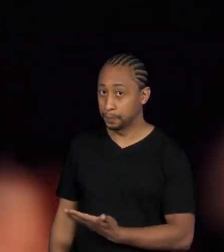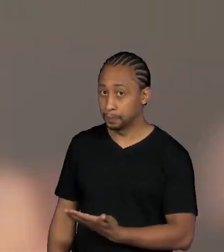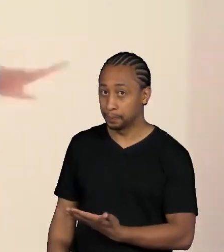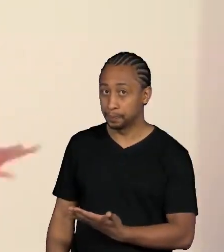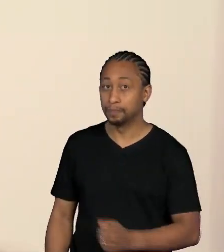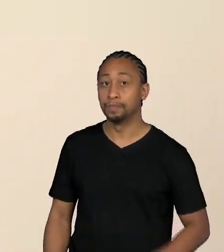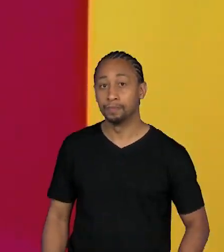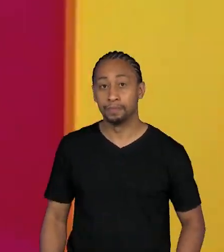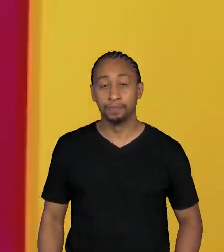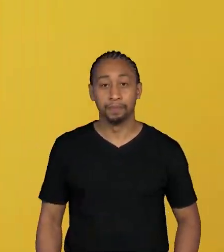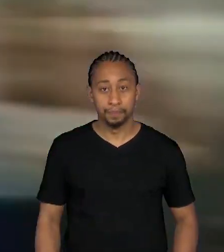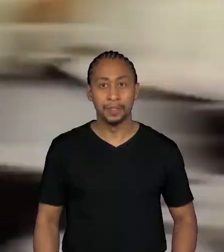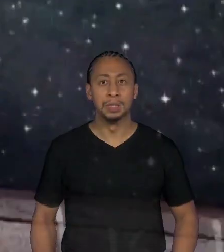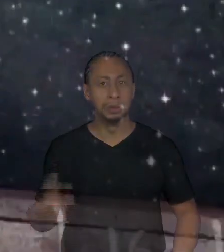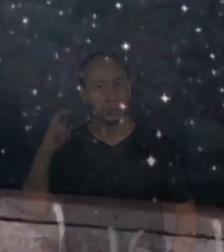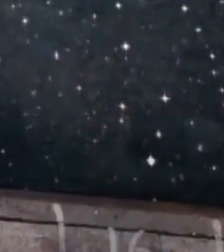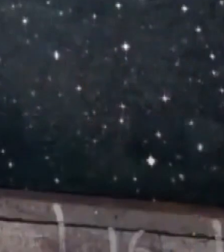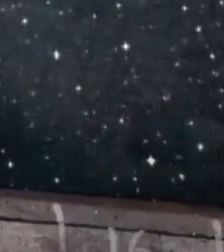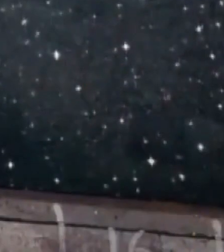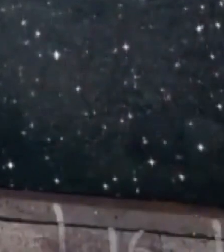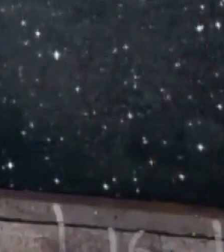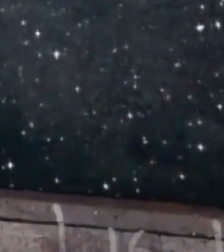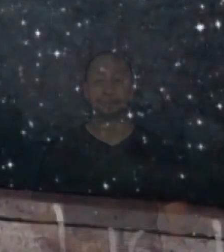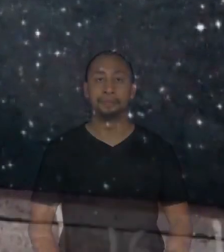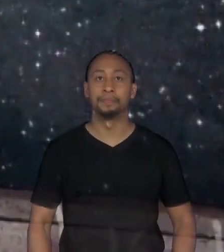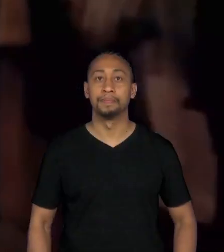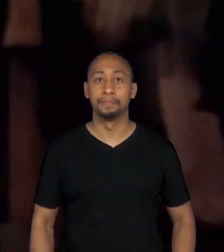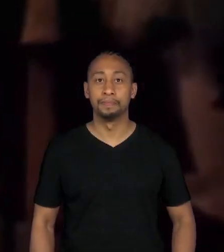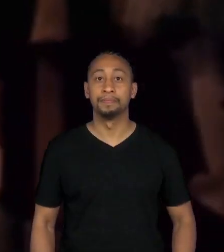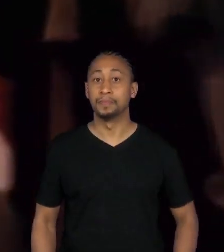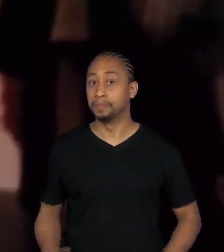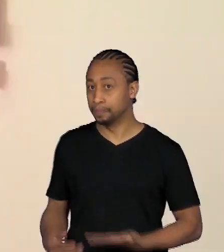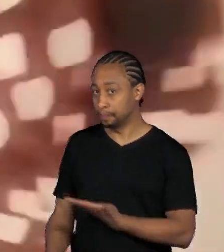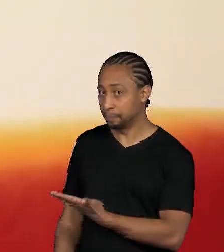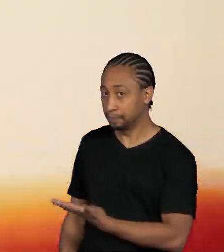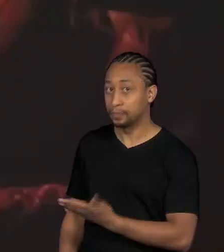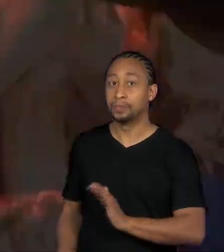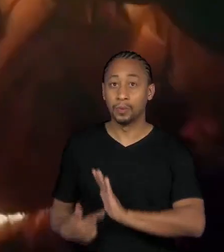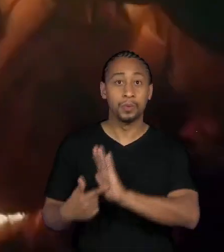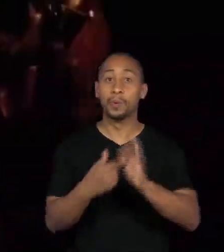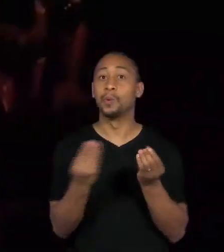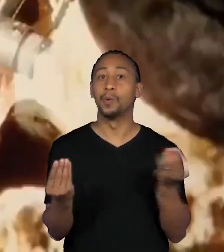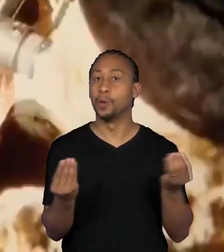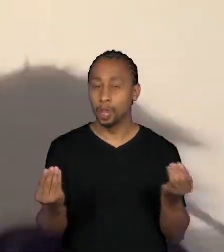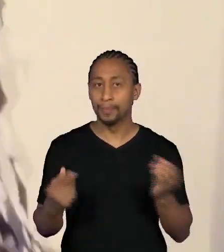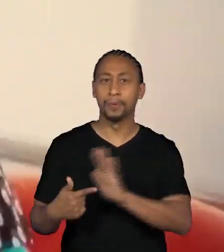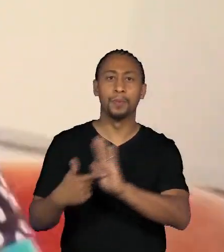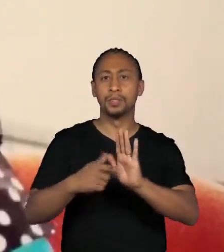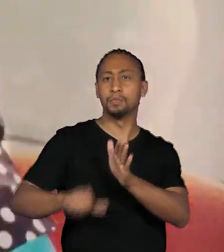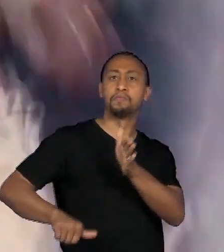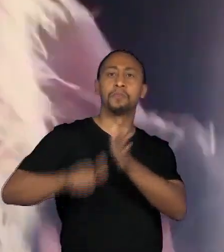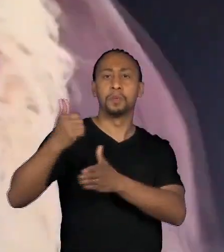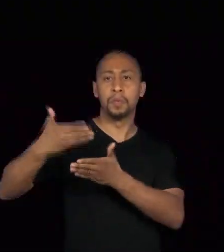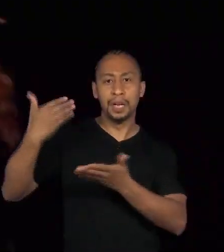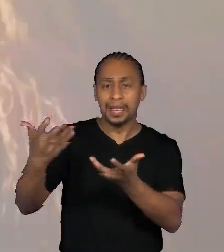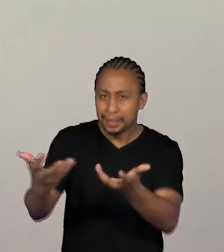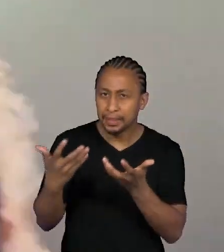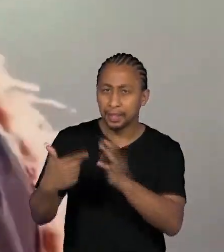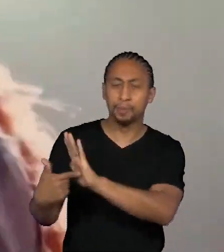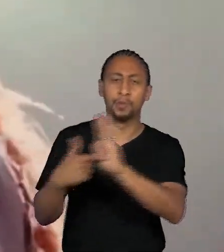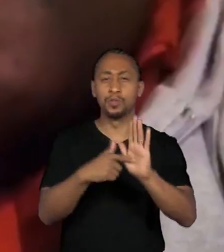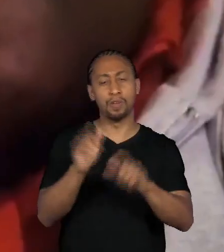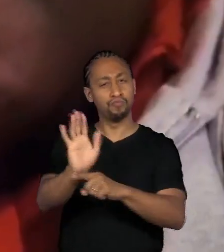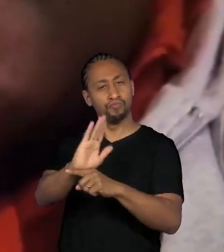I want to be on the cover of a magazine. I wish I had a light-skinned boyfriend with real nice hair. But first I want to be in one of them BET videos.